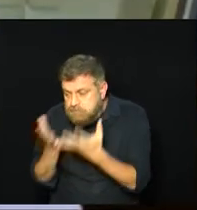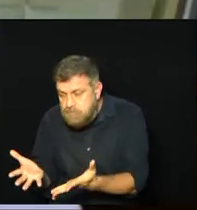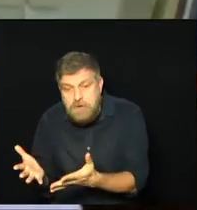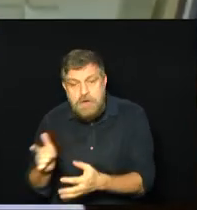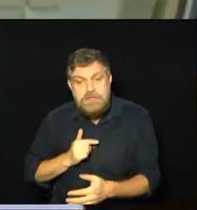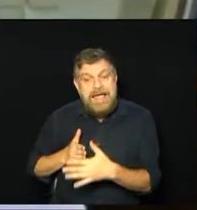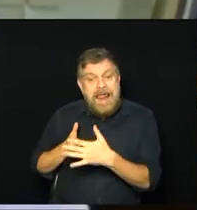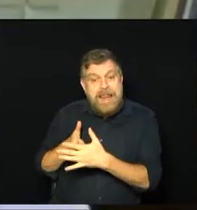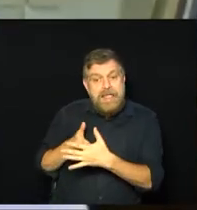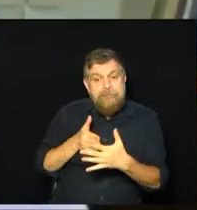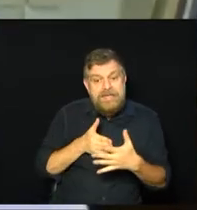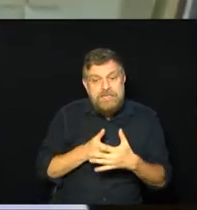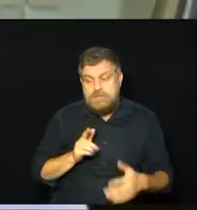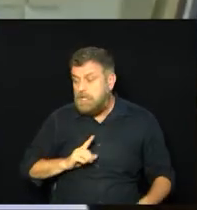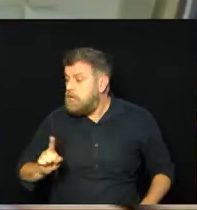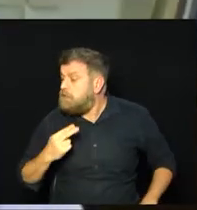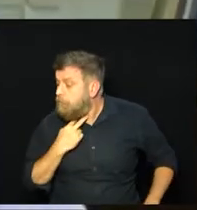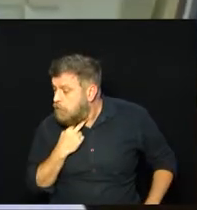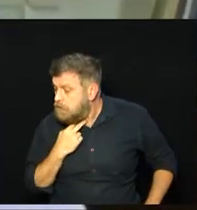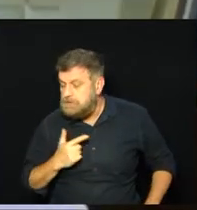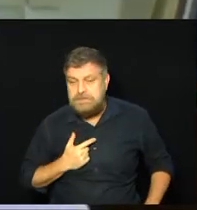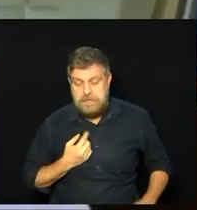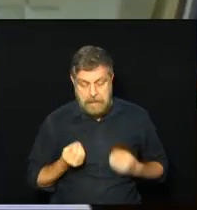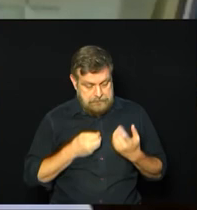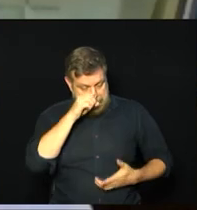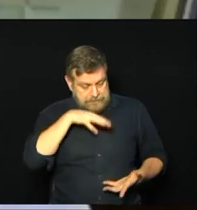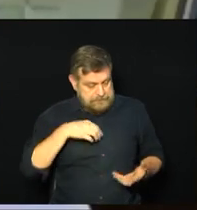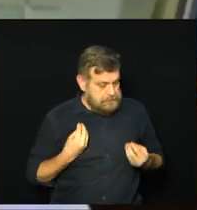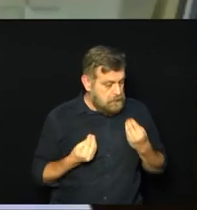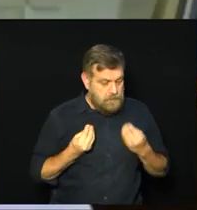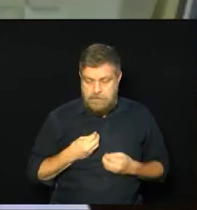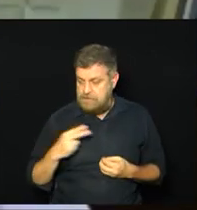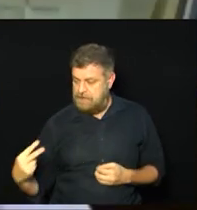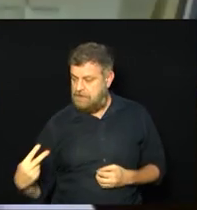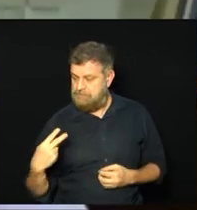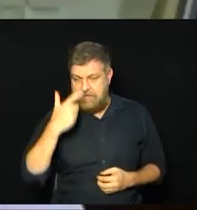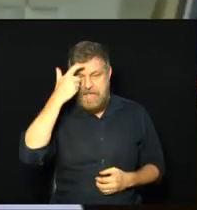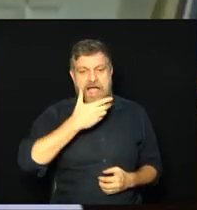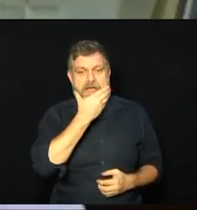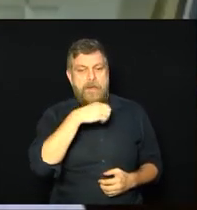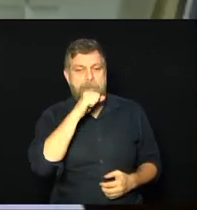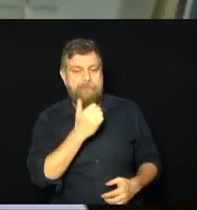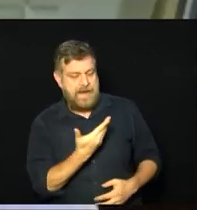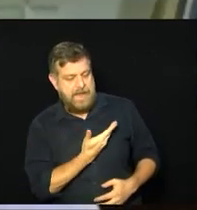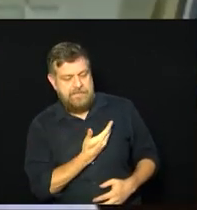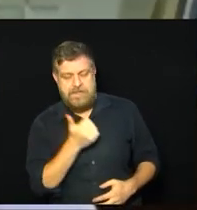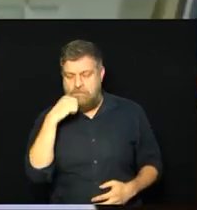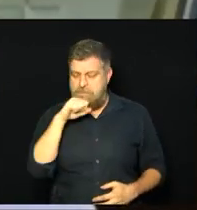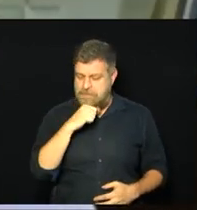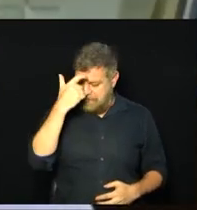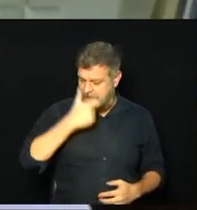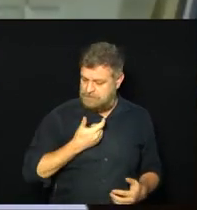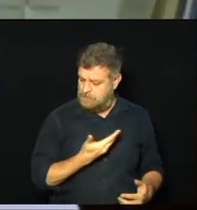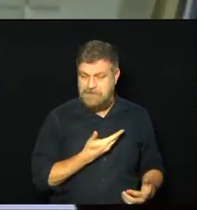colocar limites, de achar que estão sendo agressivos, eles querem ter uma imagem legal do pai amigo, da mãe amiga,